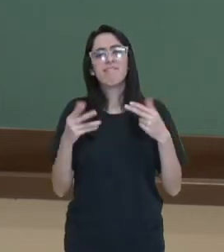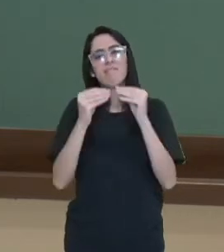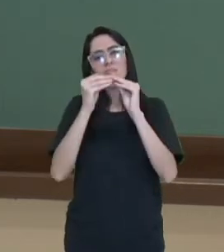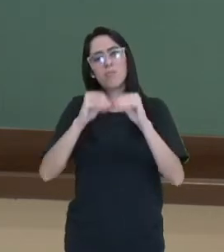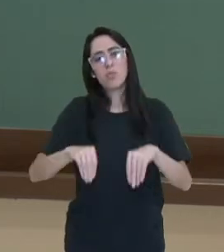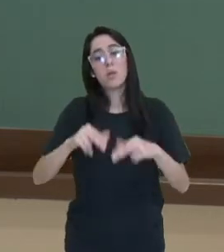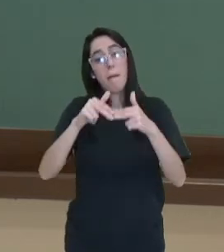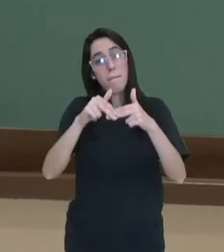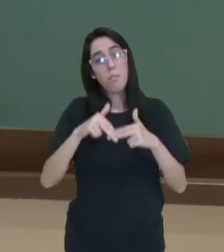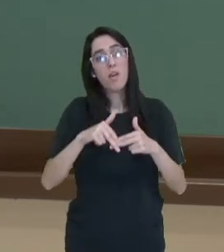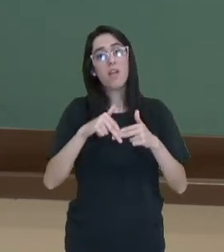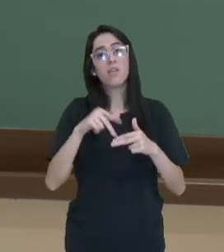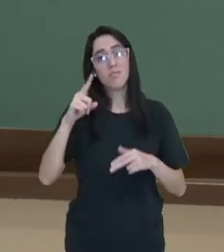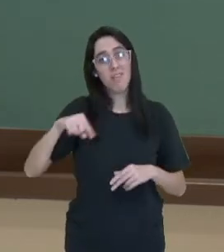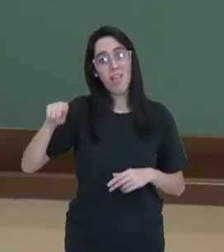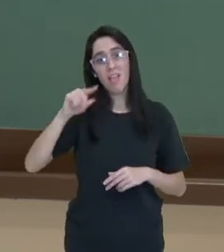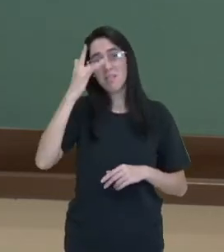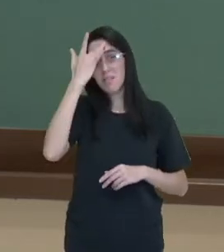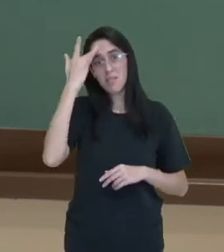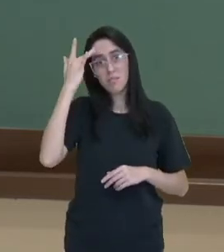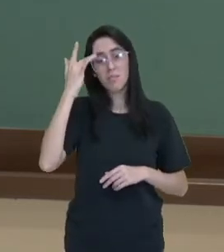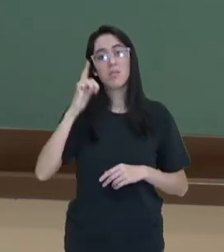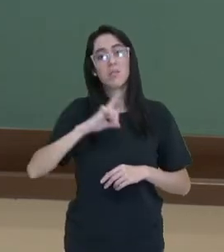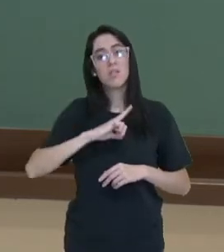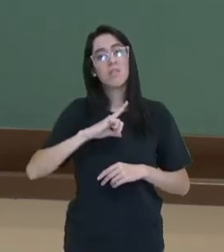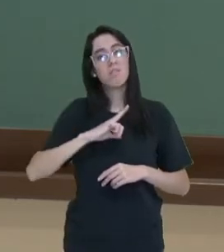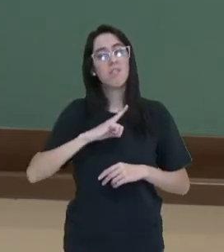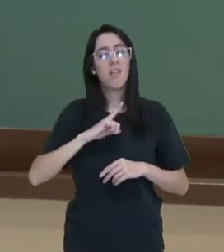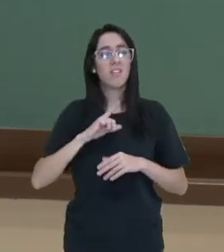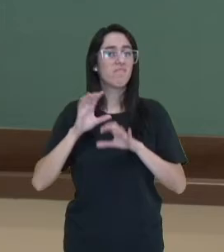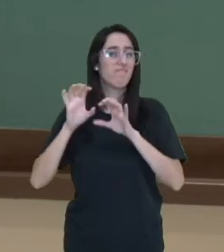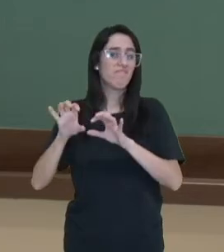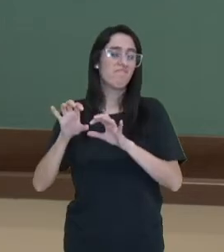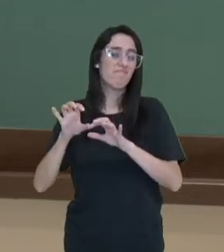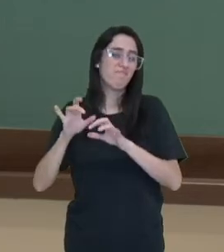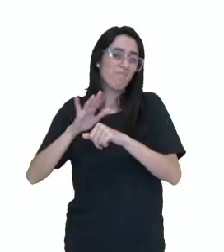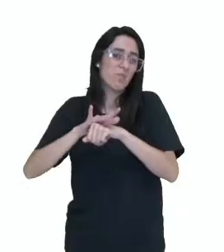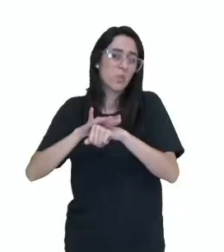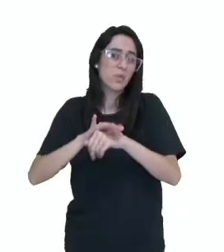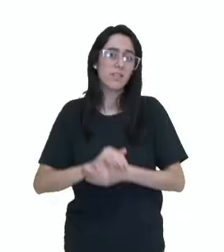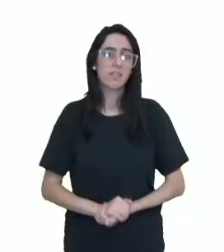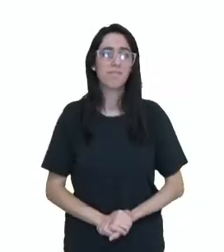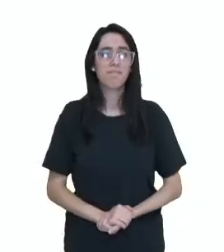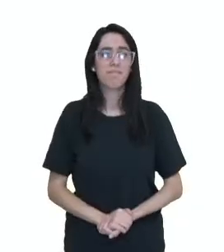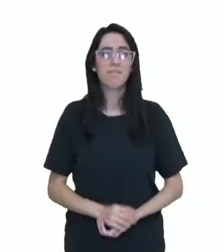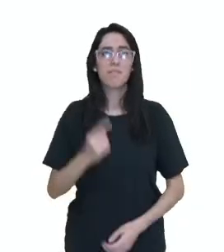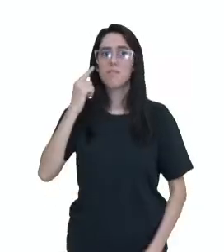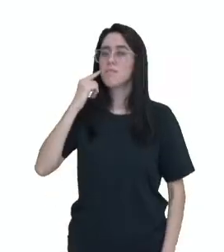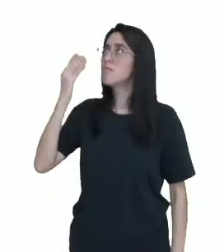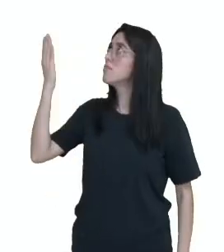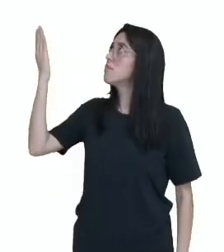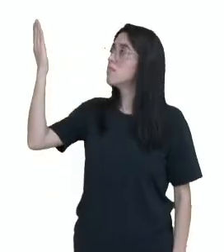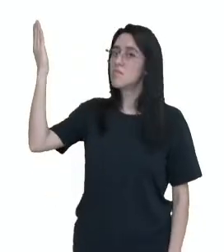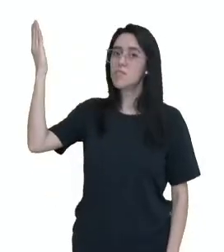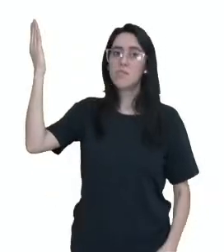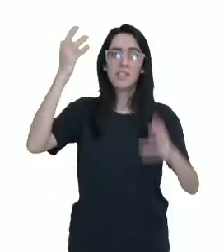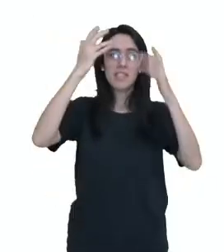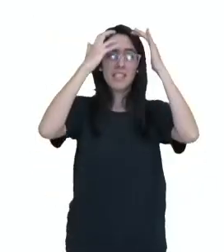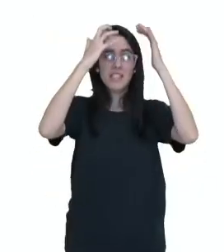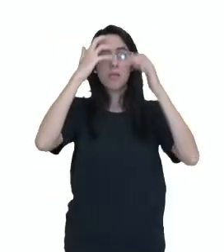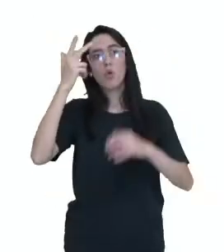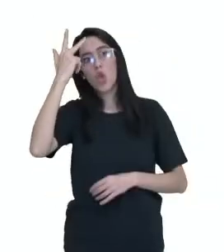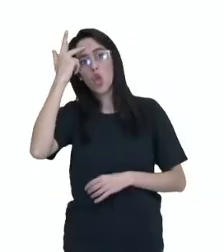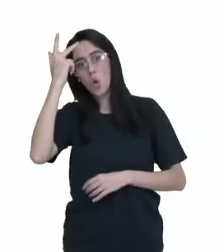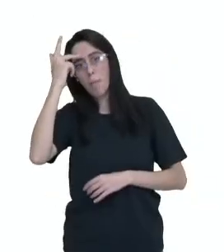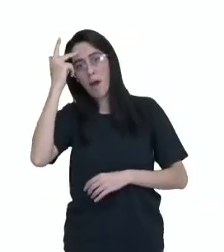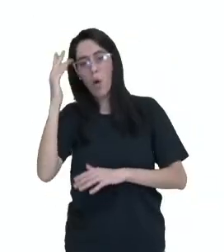pessoas ficam com esses sintomas. Observem aqui, ó, um corte, né, do cérebro normal e